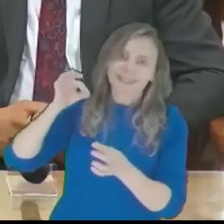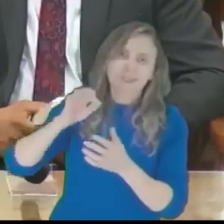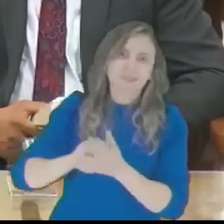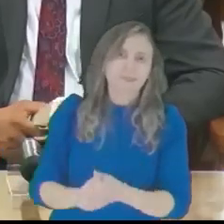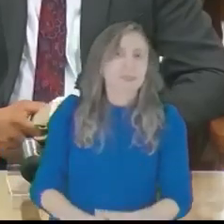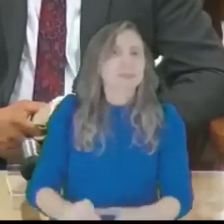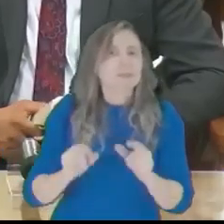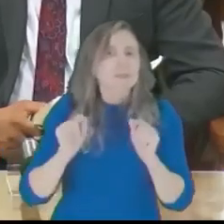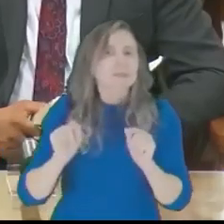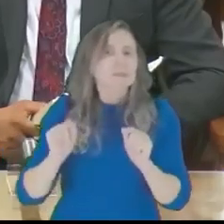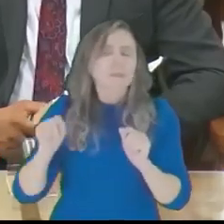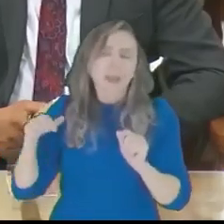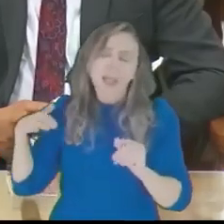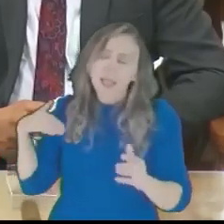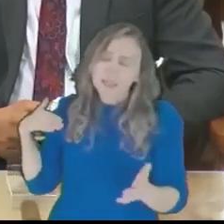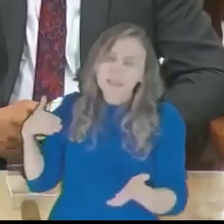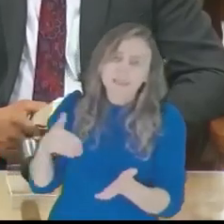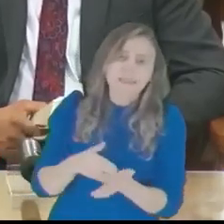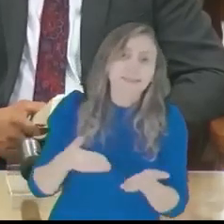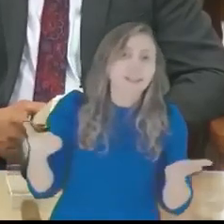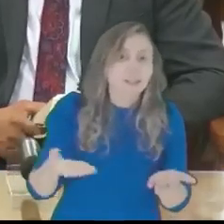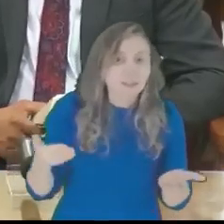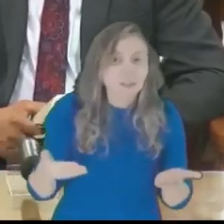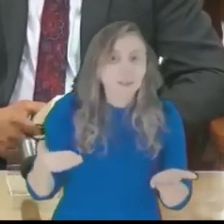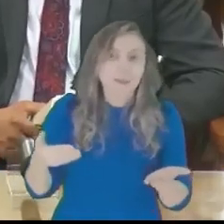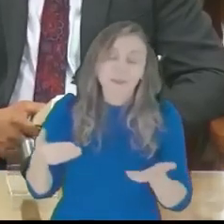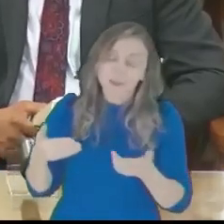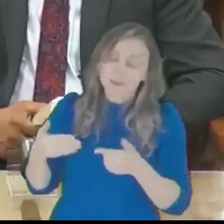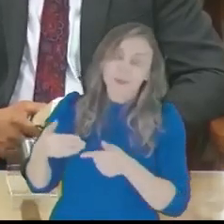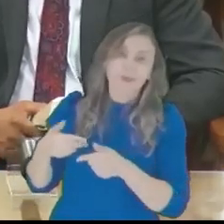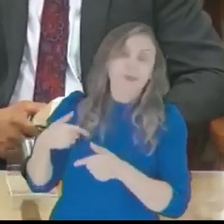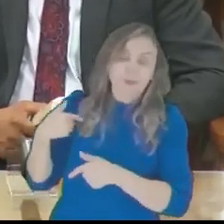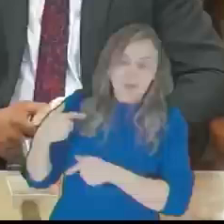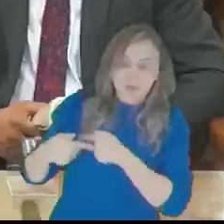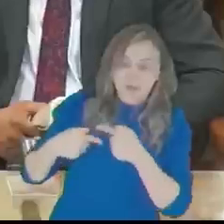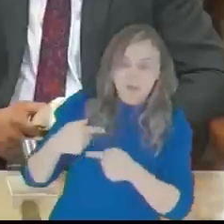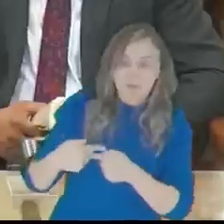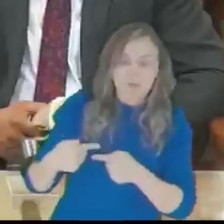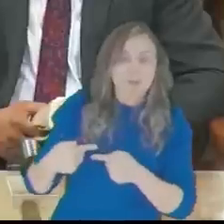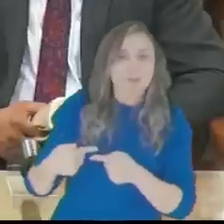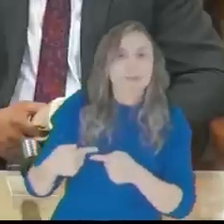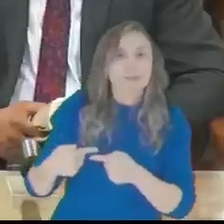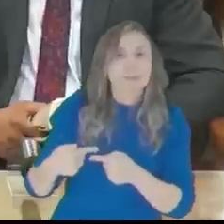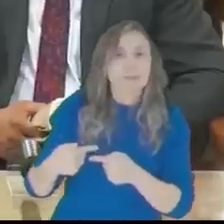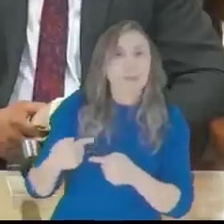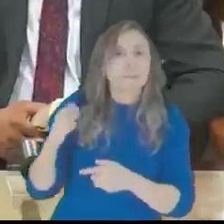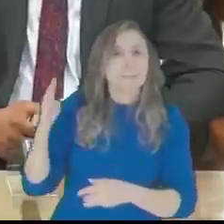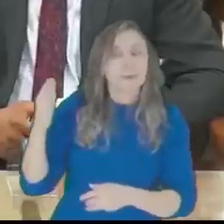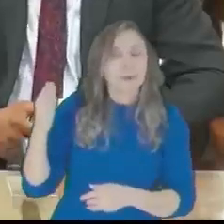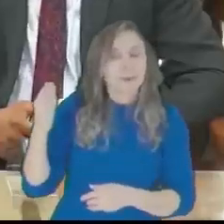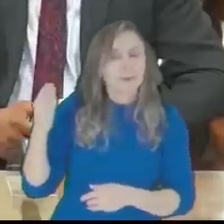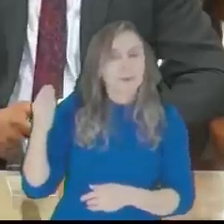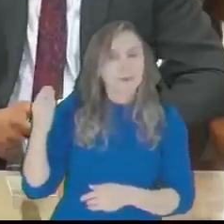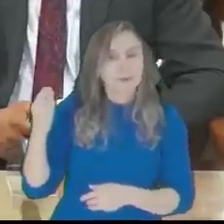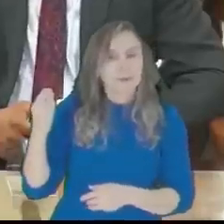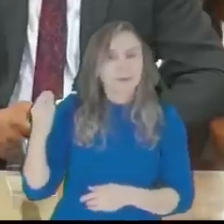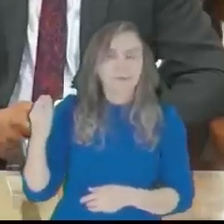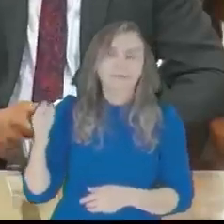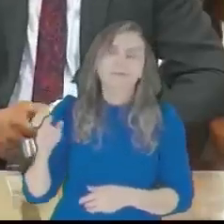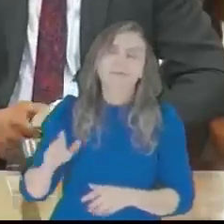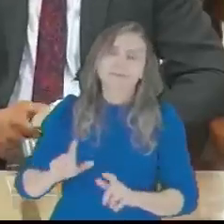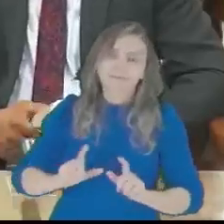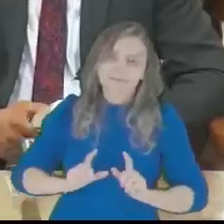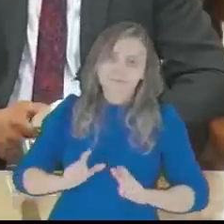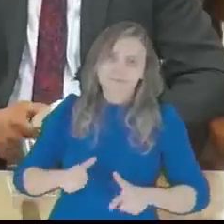hoje os descendentes biológicos de Abraão? Israel. Por que é que a esquerda mundial está se levantando contra Israel? Por